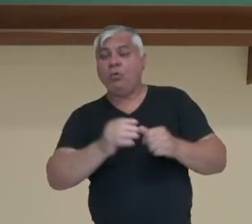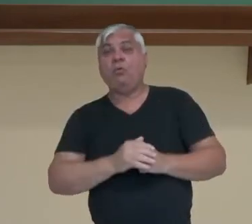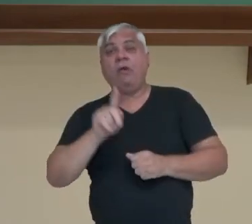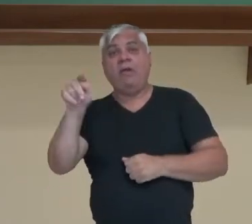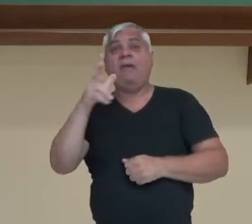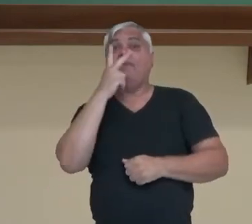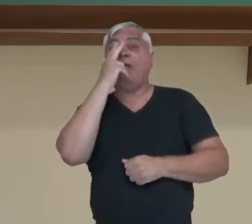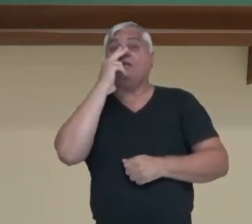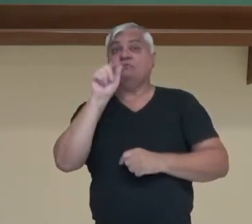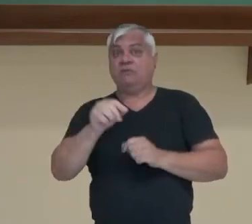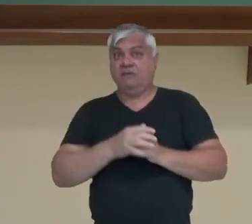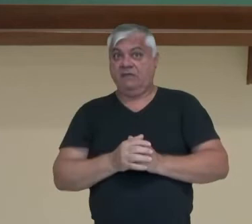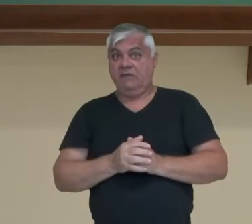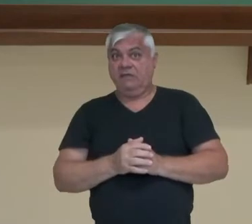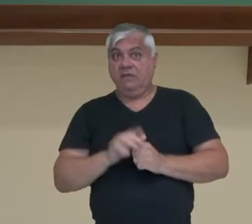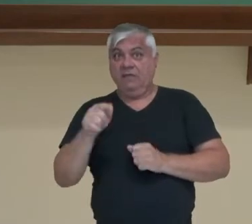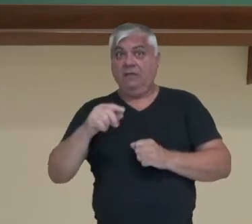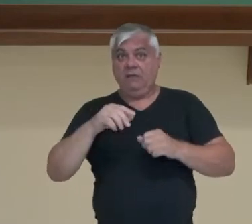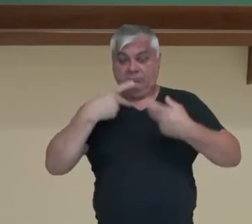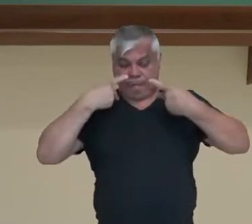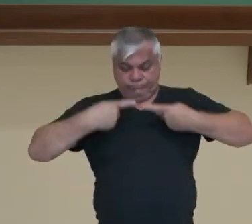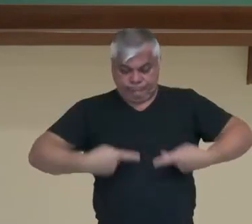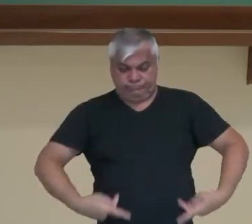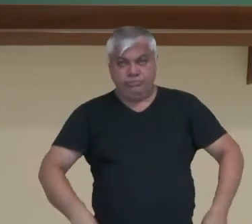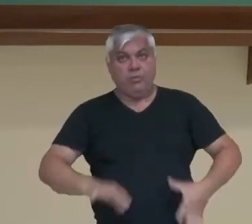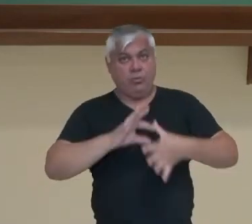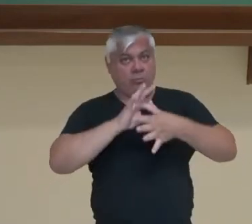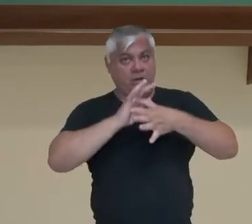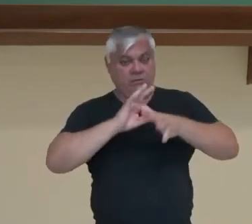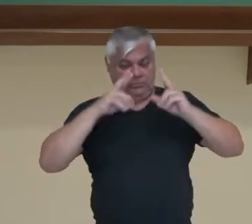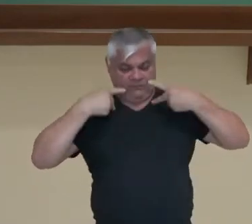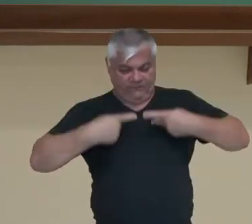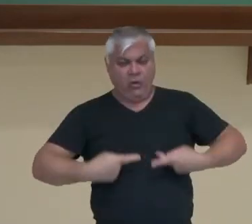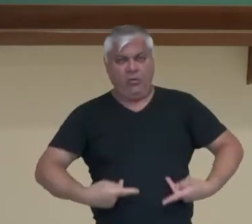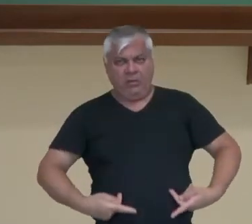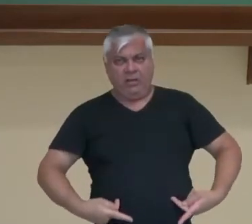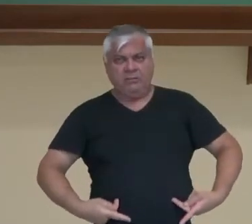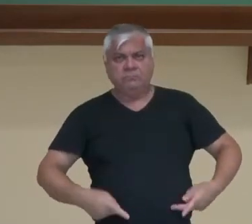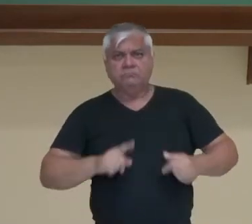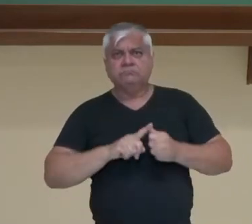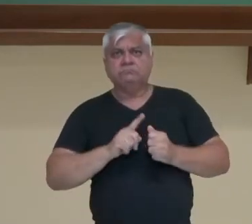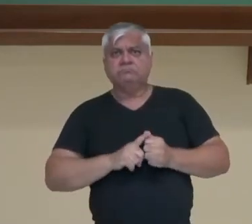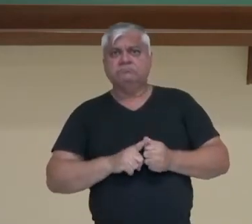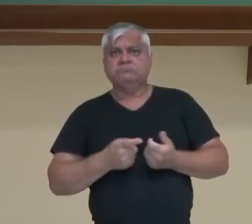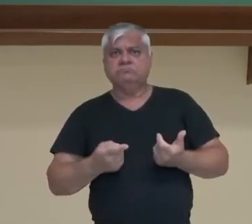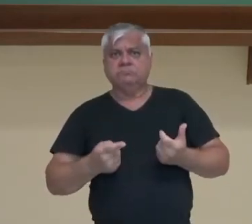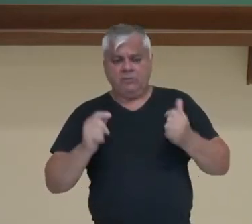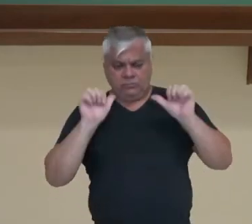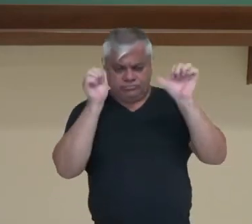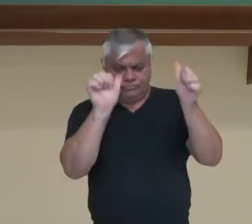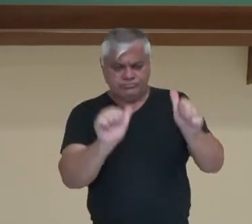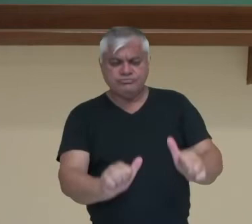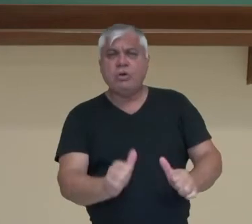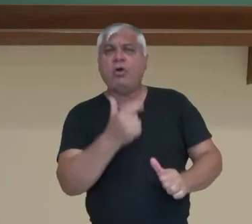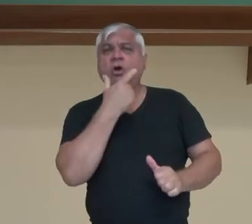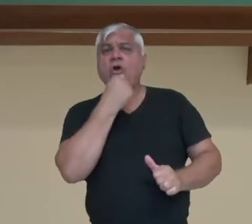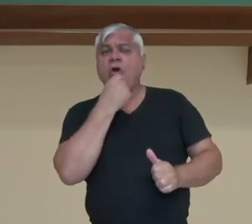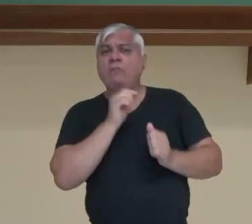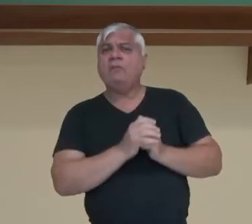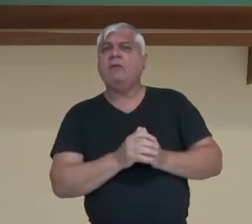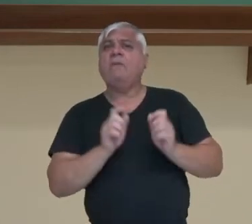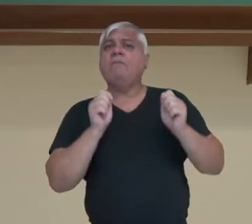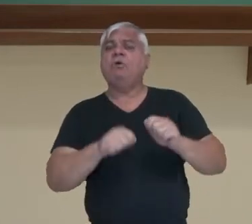antropomórficos. Antropô, seres humanos, antropô, forma de homem, mórfico, forma de homem. Poderiam ser